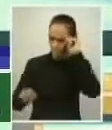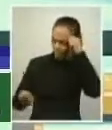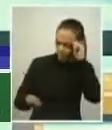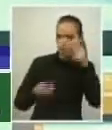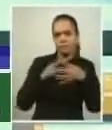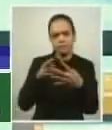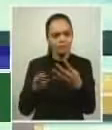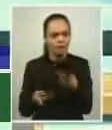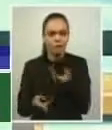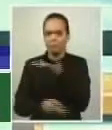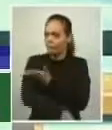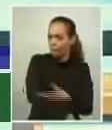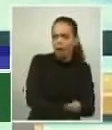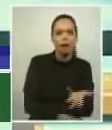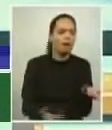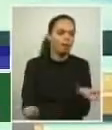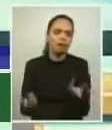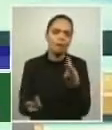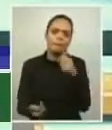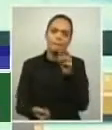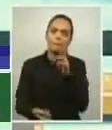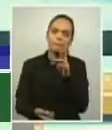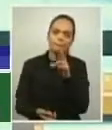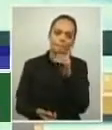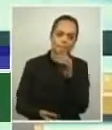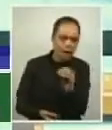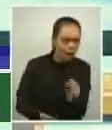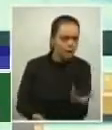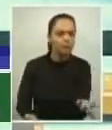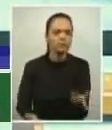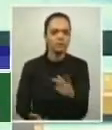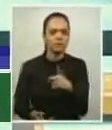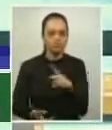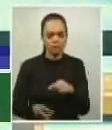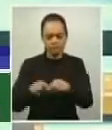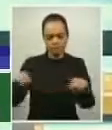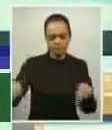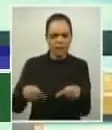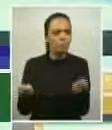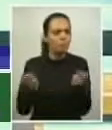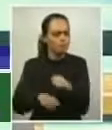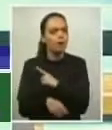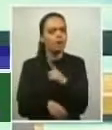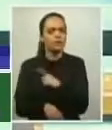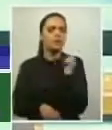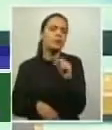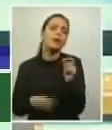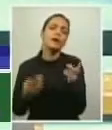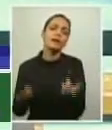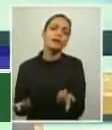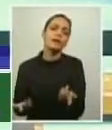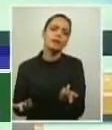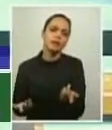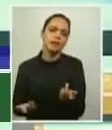pardos brancos e uma sala pode ou não reproduzir